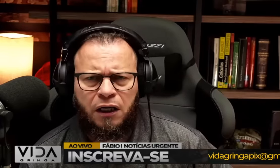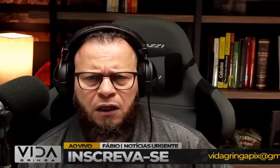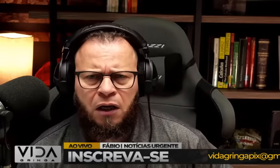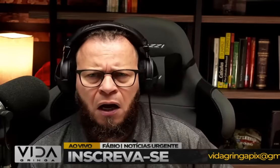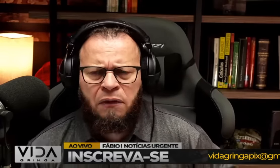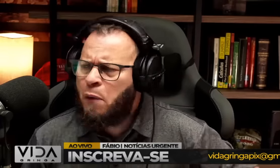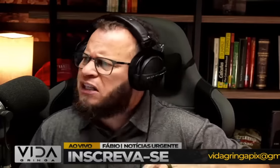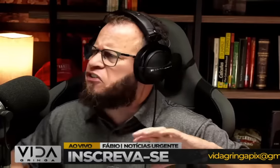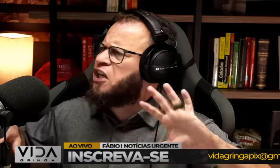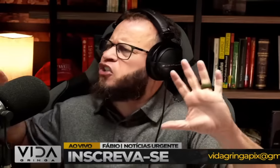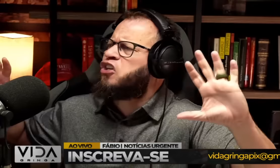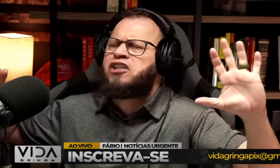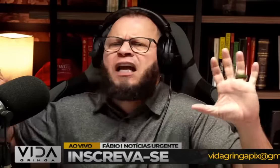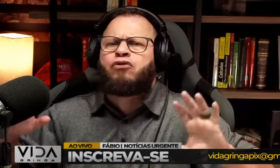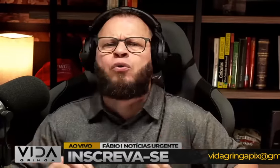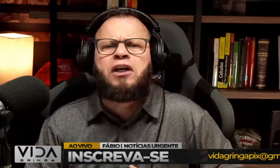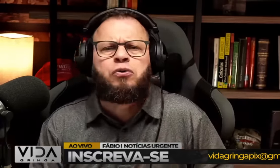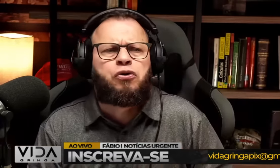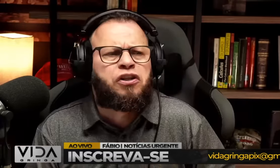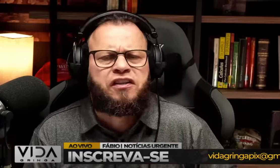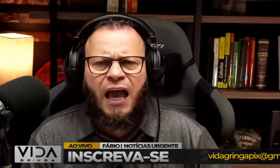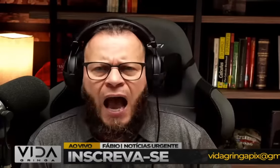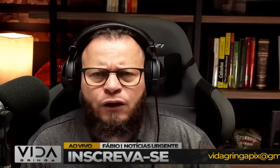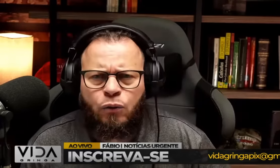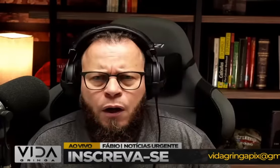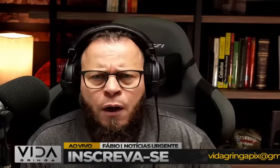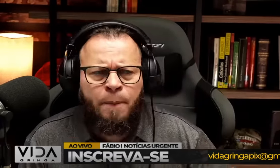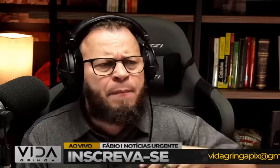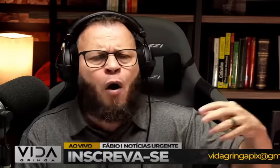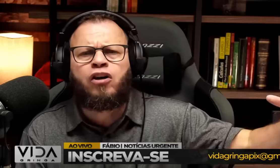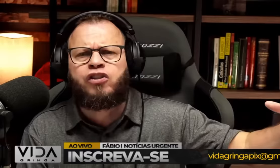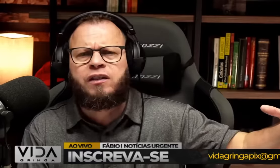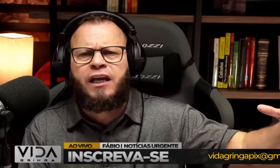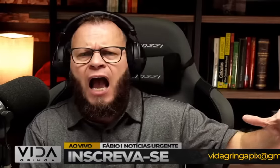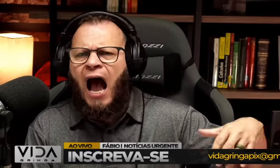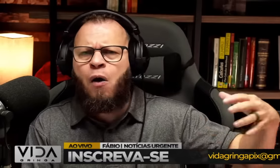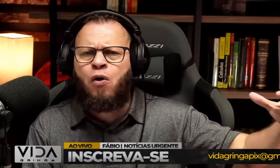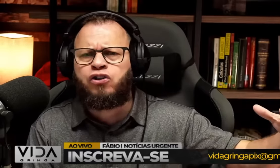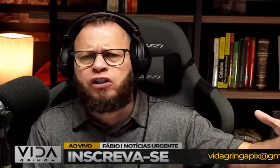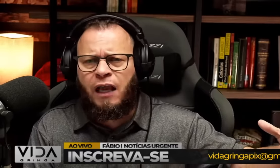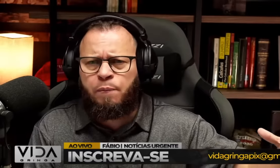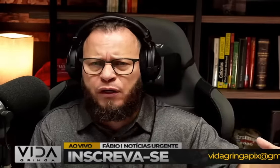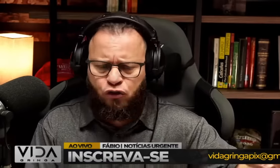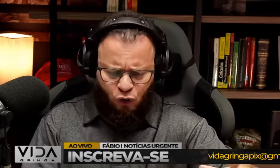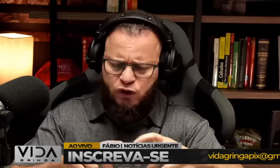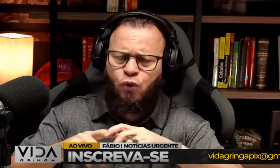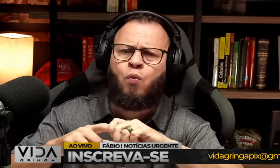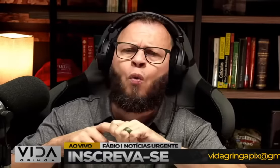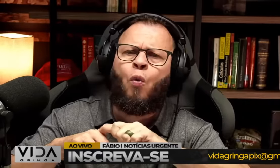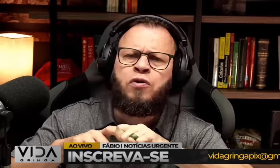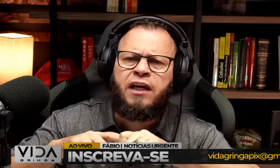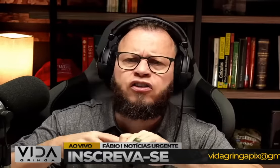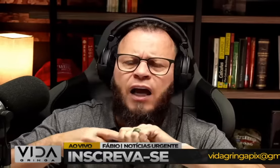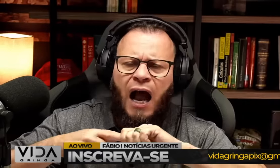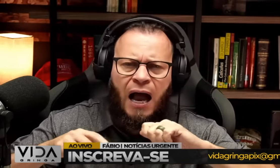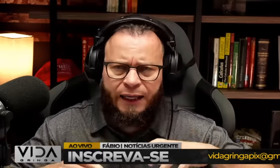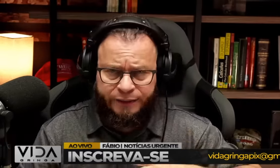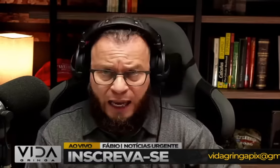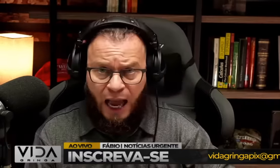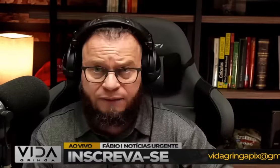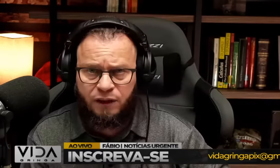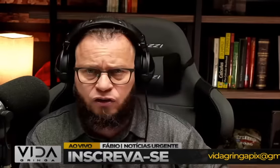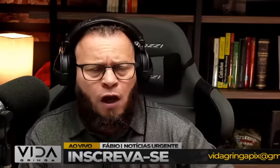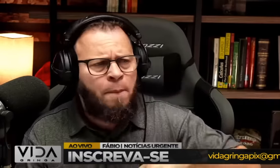ditadura não existe ditadura no judiciário me mostre aonde tem pessoas com unhas